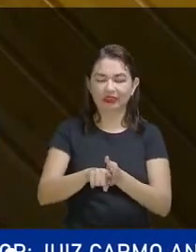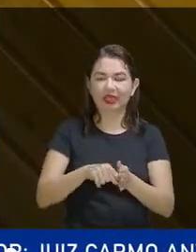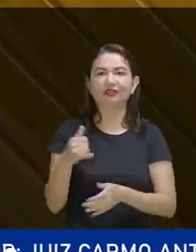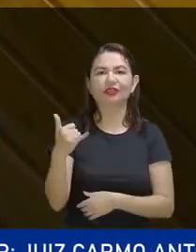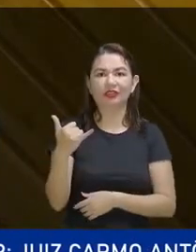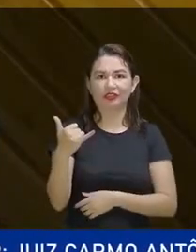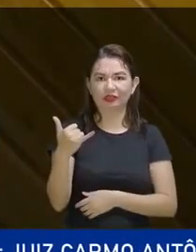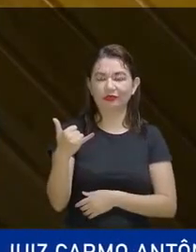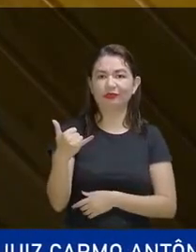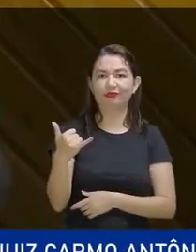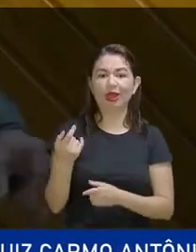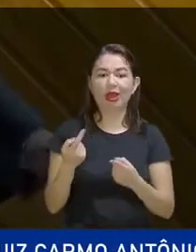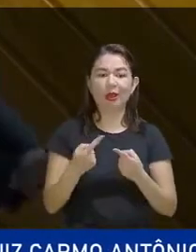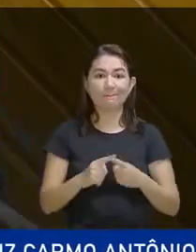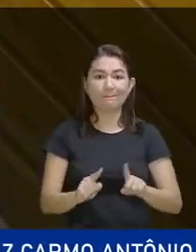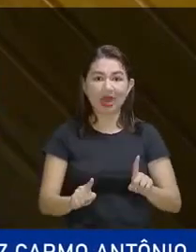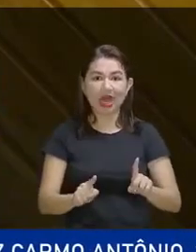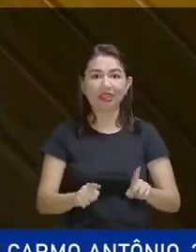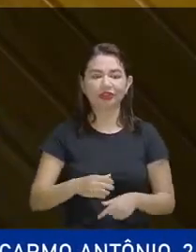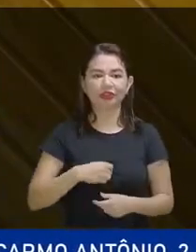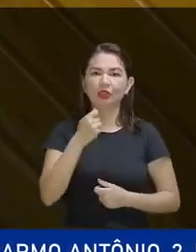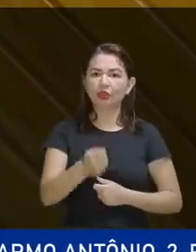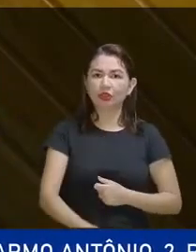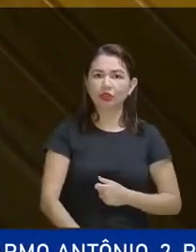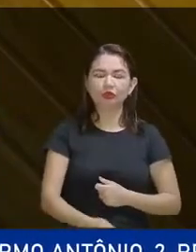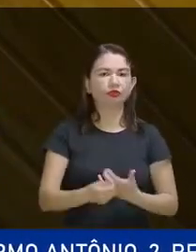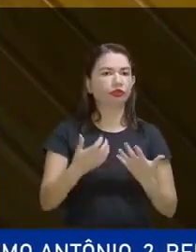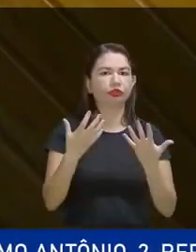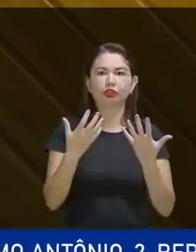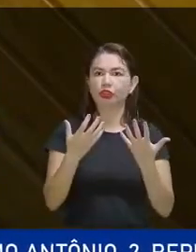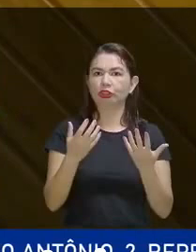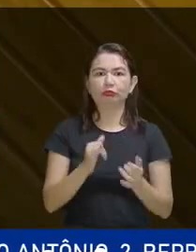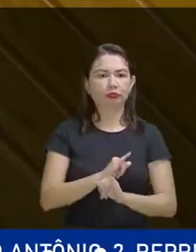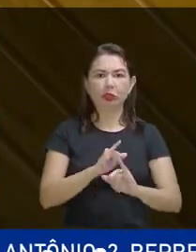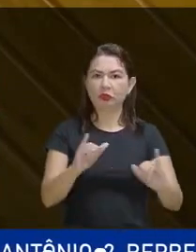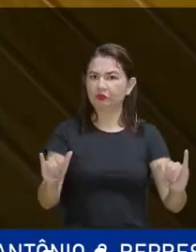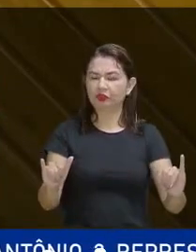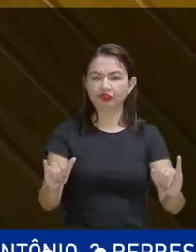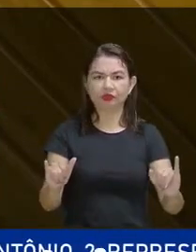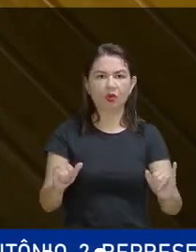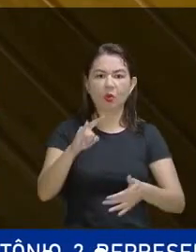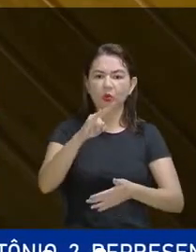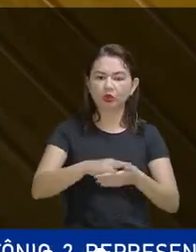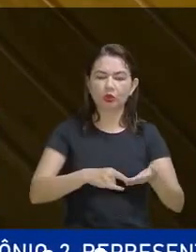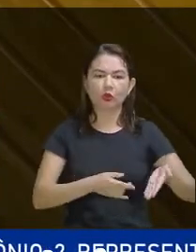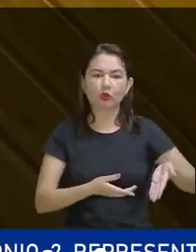houvesse decisão judicial autorizando o acesso. Nessa decisão, os